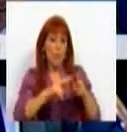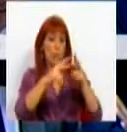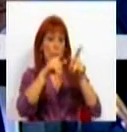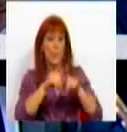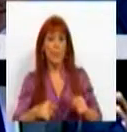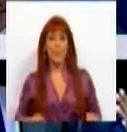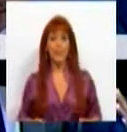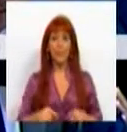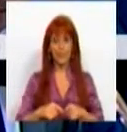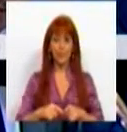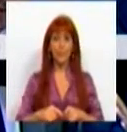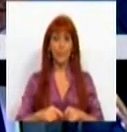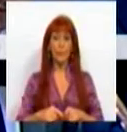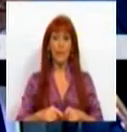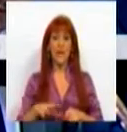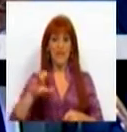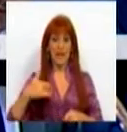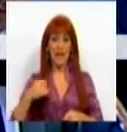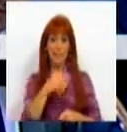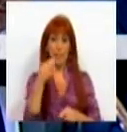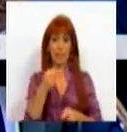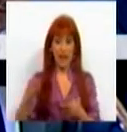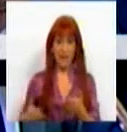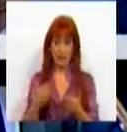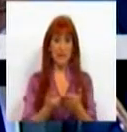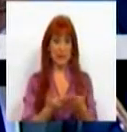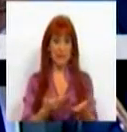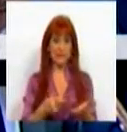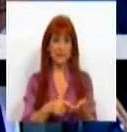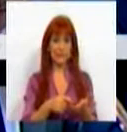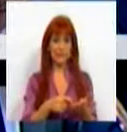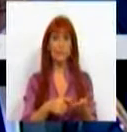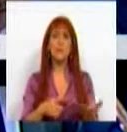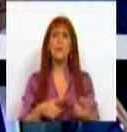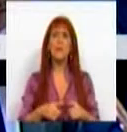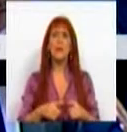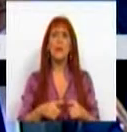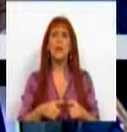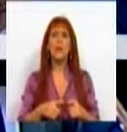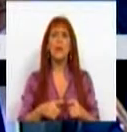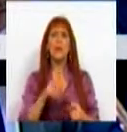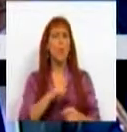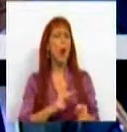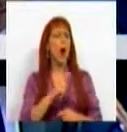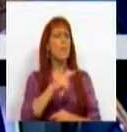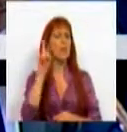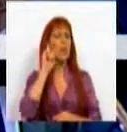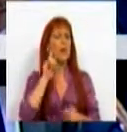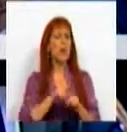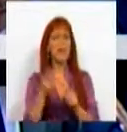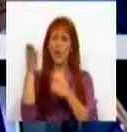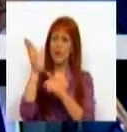atualização do CDS-PP e ao aumento do valor